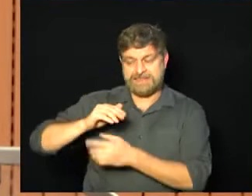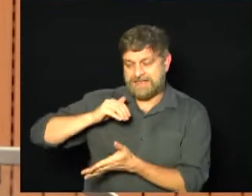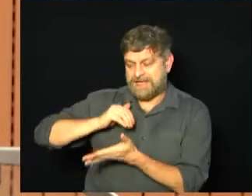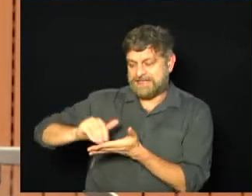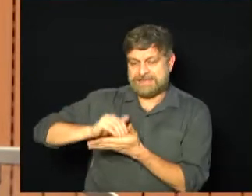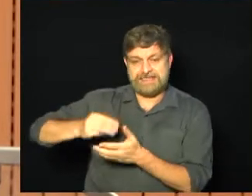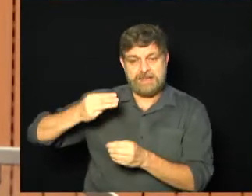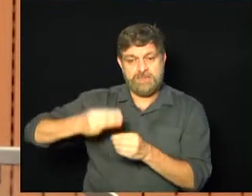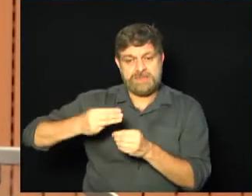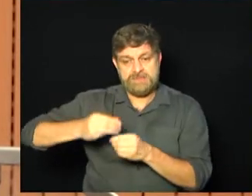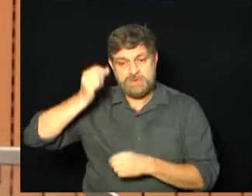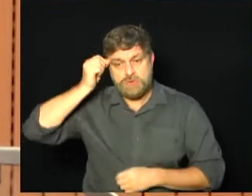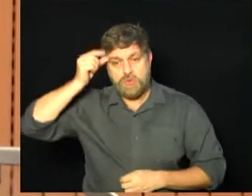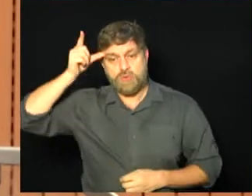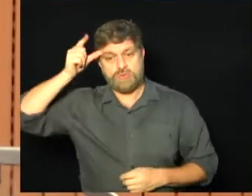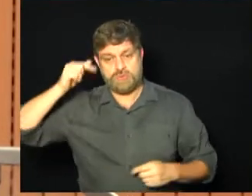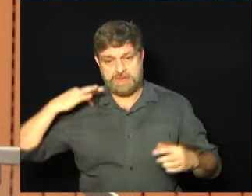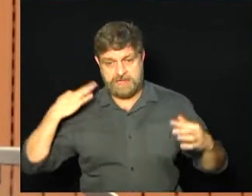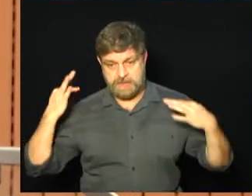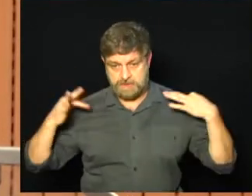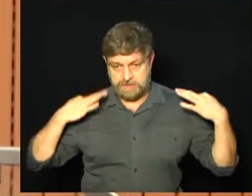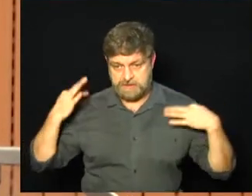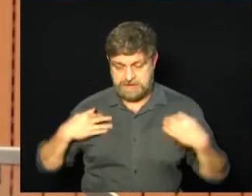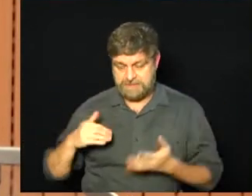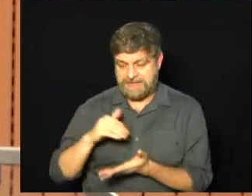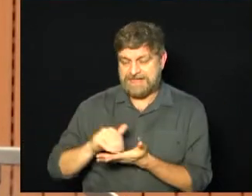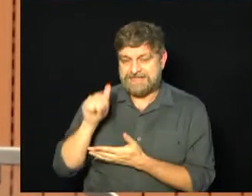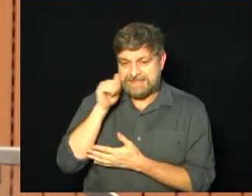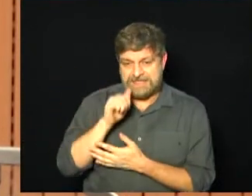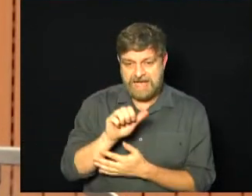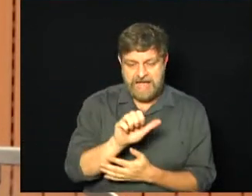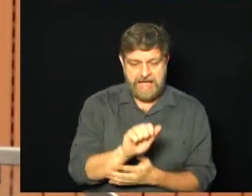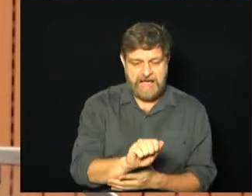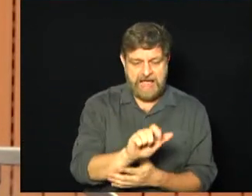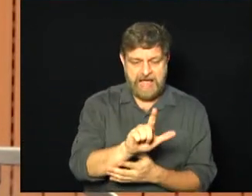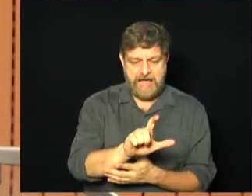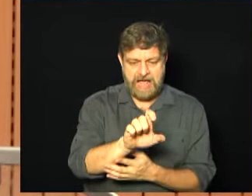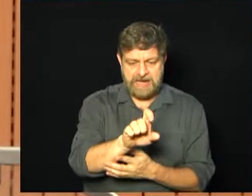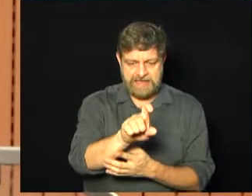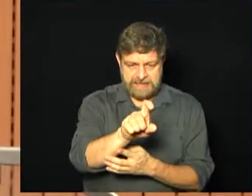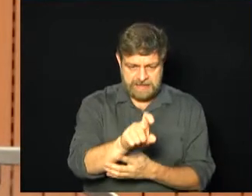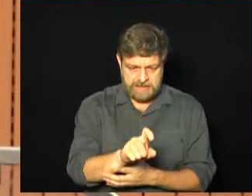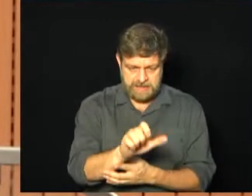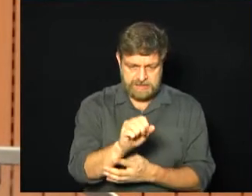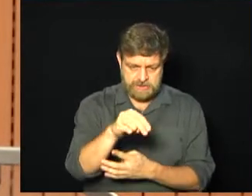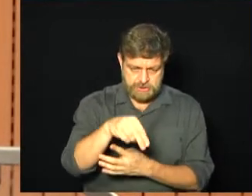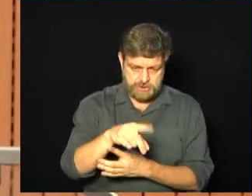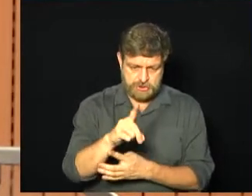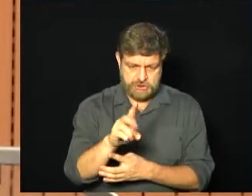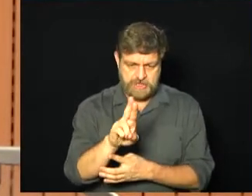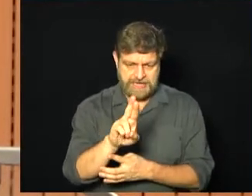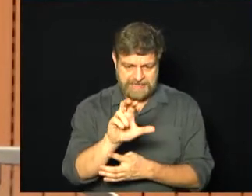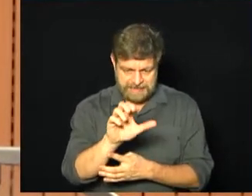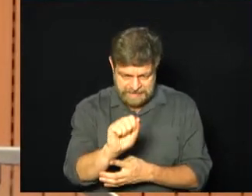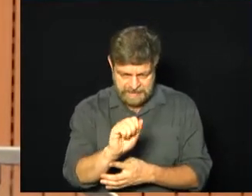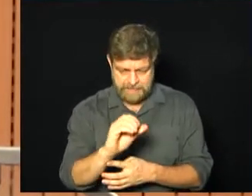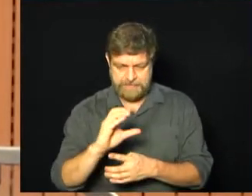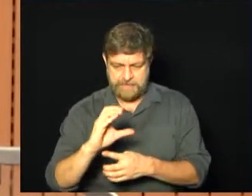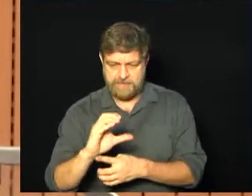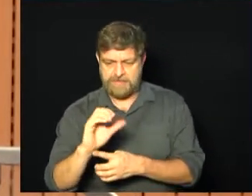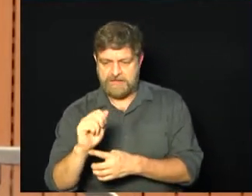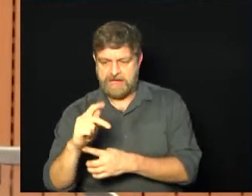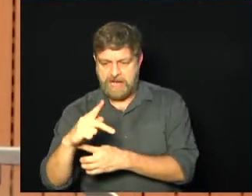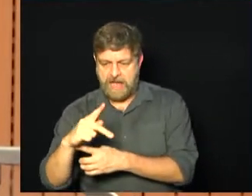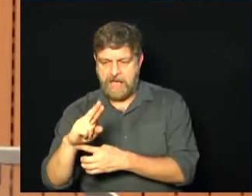Municipal de Cultura e Turismo, em nome da secretária Alexandra Caprioli, para trazer aqui um reconhecimento oficial